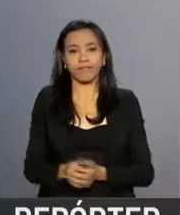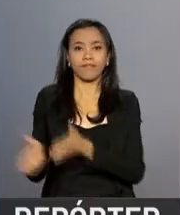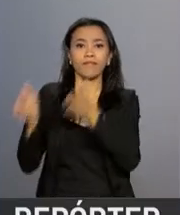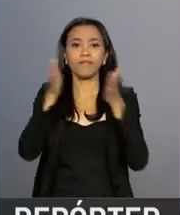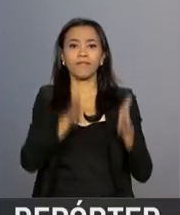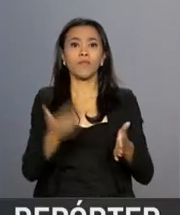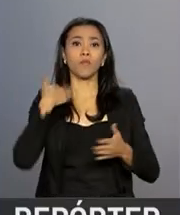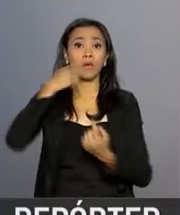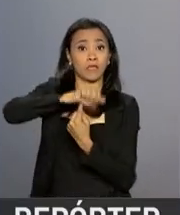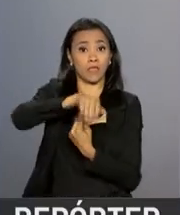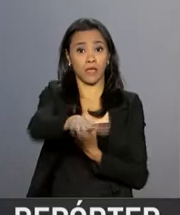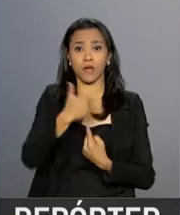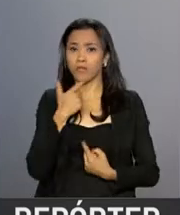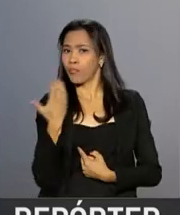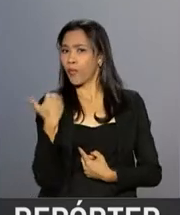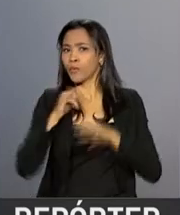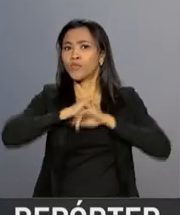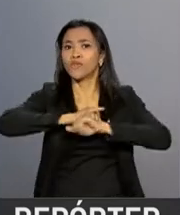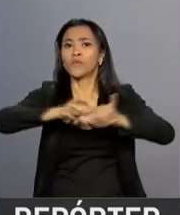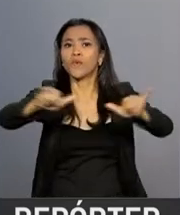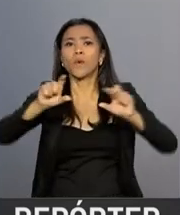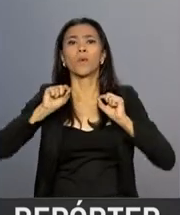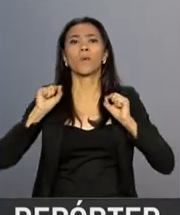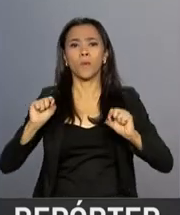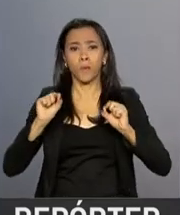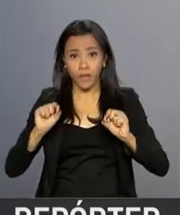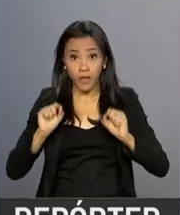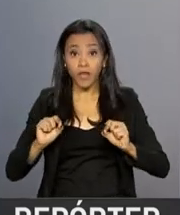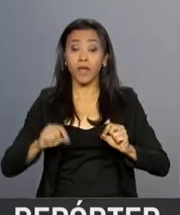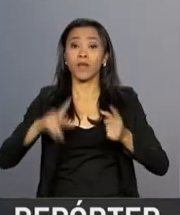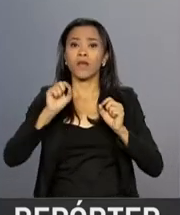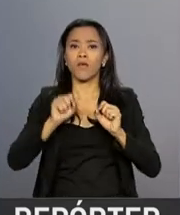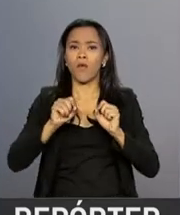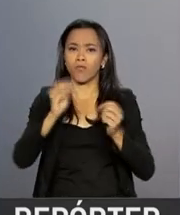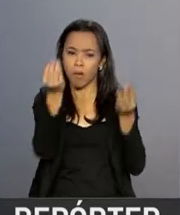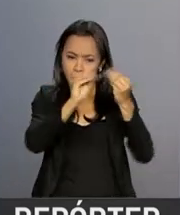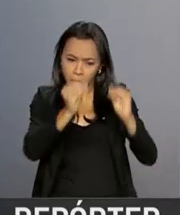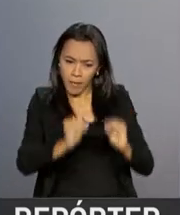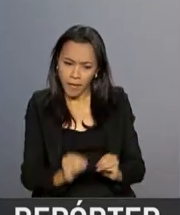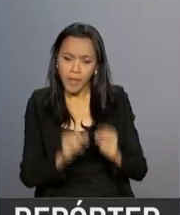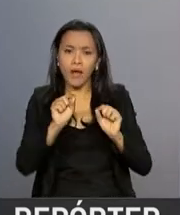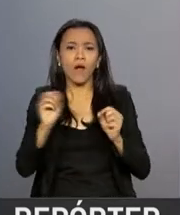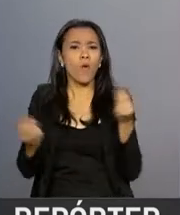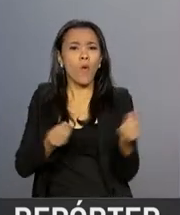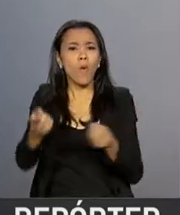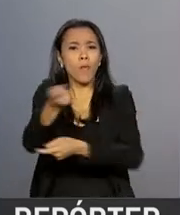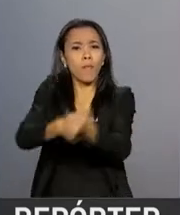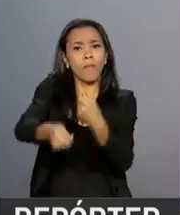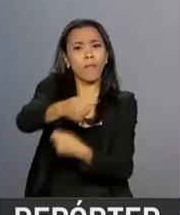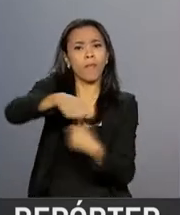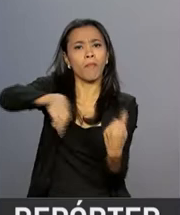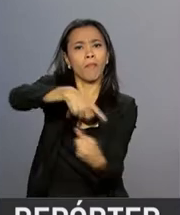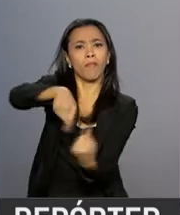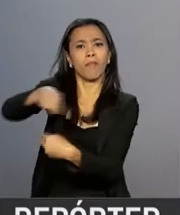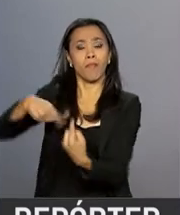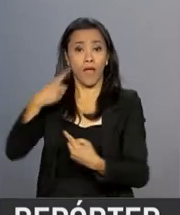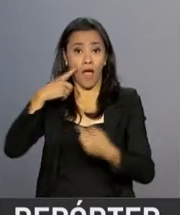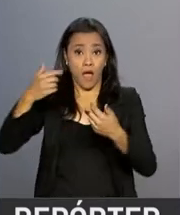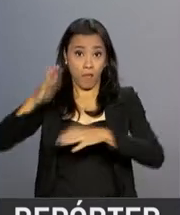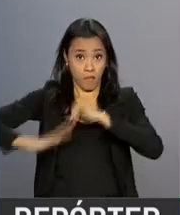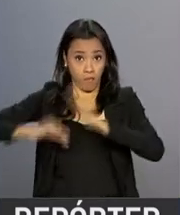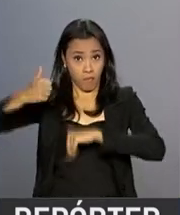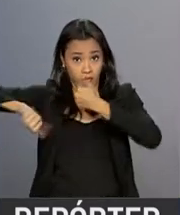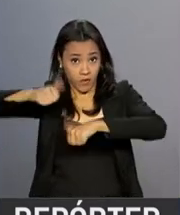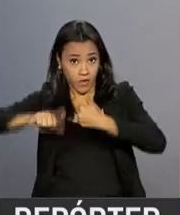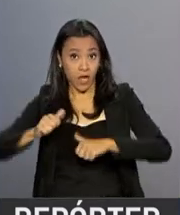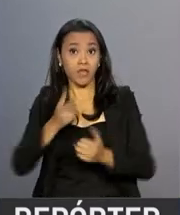o banco central divulgou agora pouco o boletim focus com as projeções do mercado financeiro analistas investidores mantiveram a